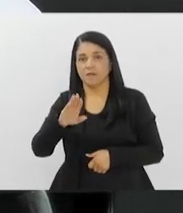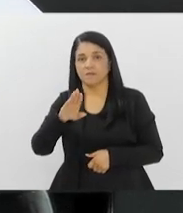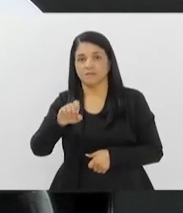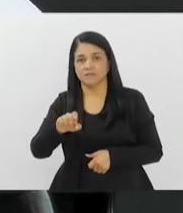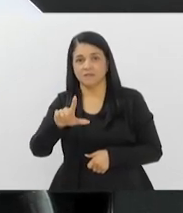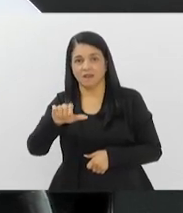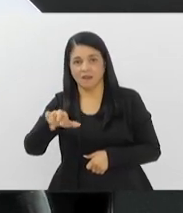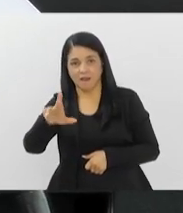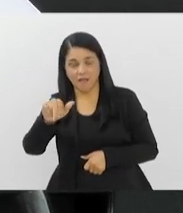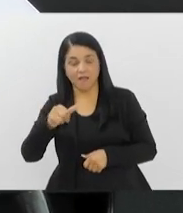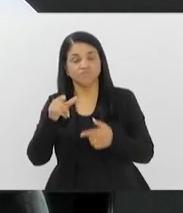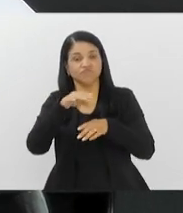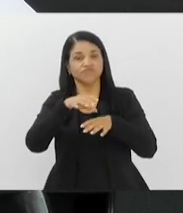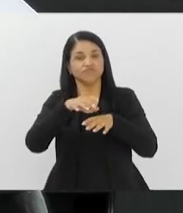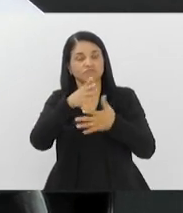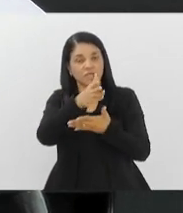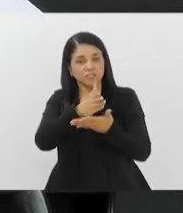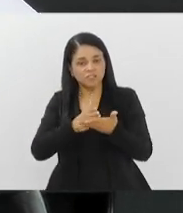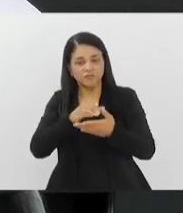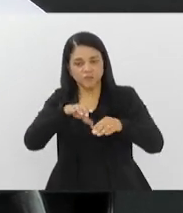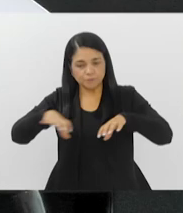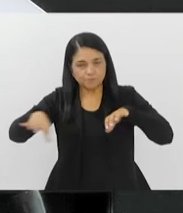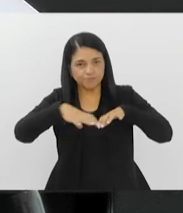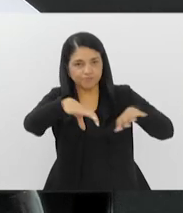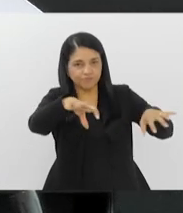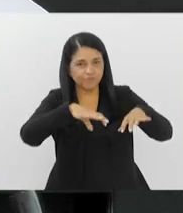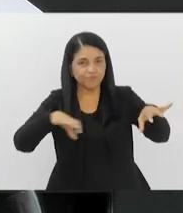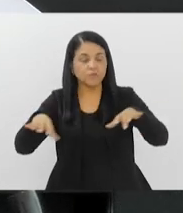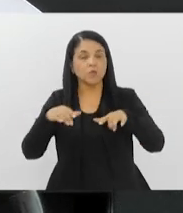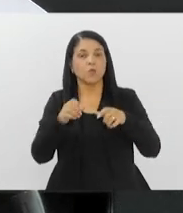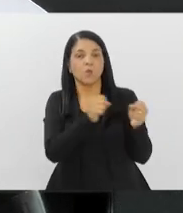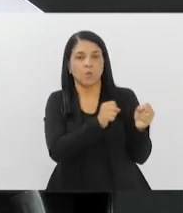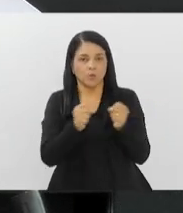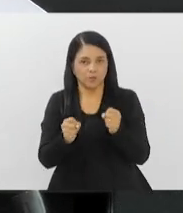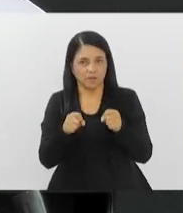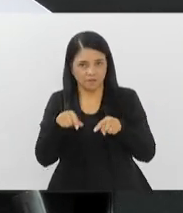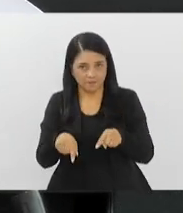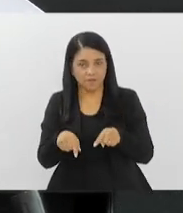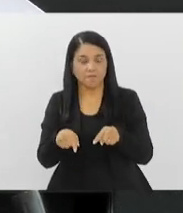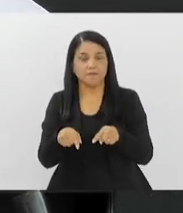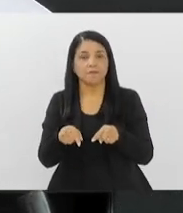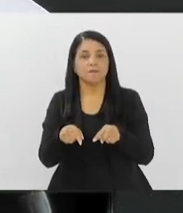ele compartilha o poder que está sob o presidente